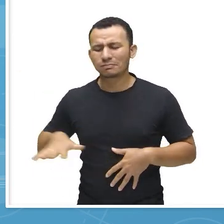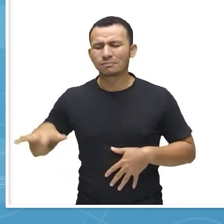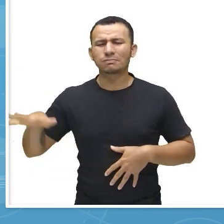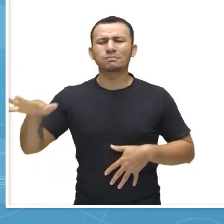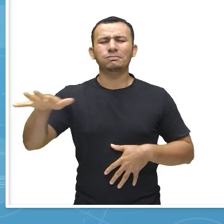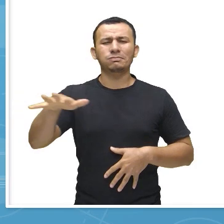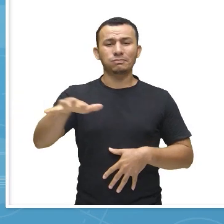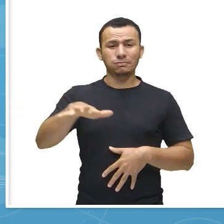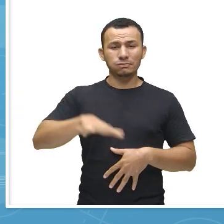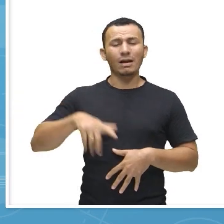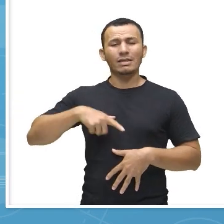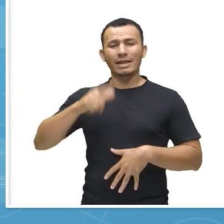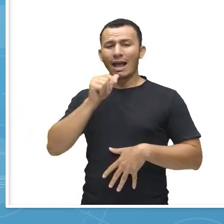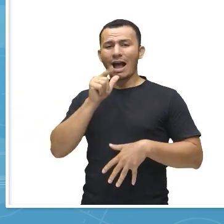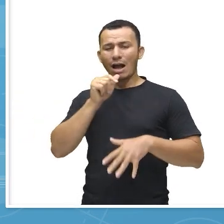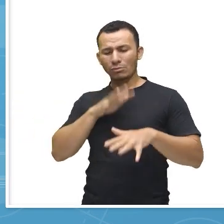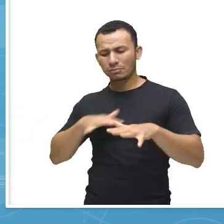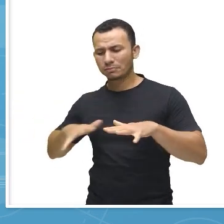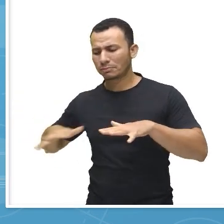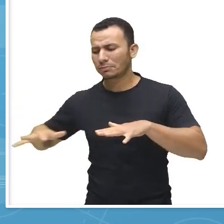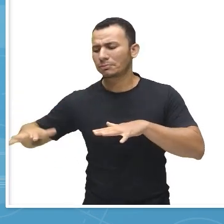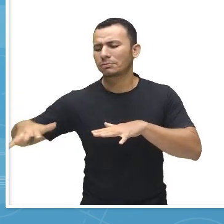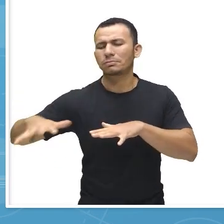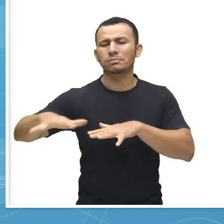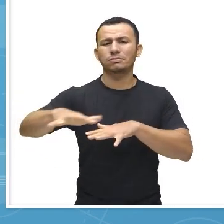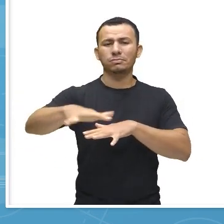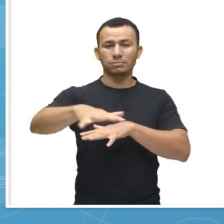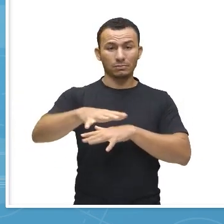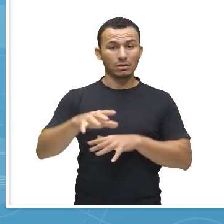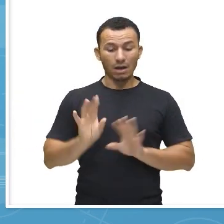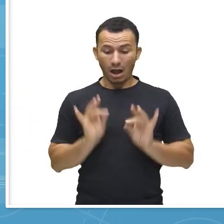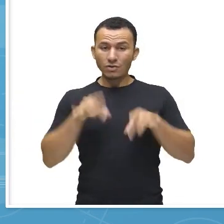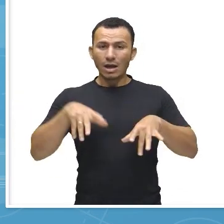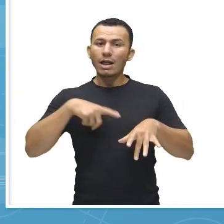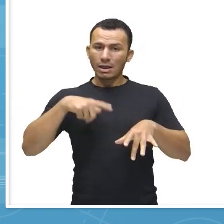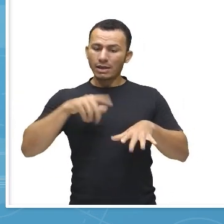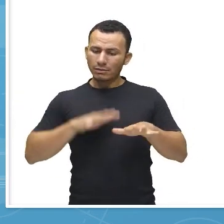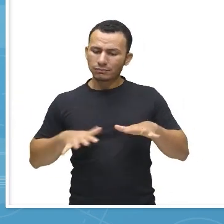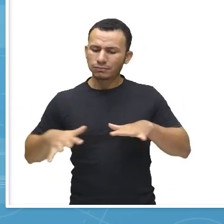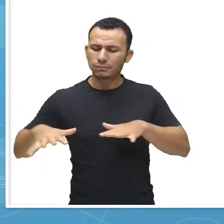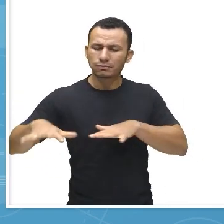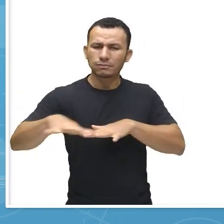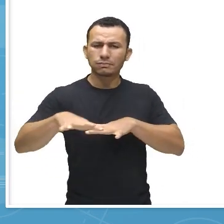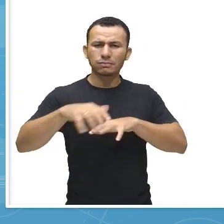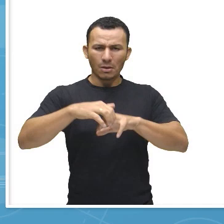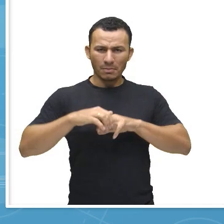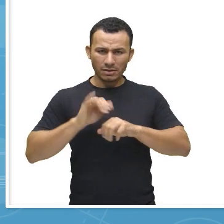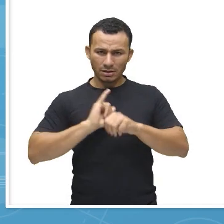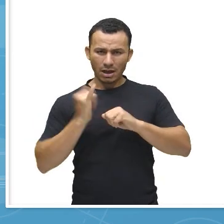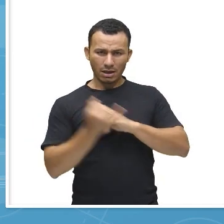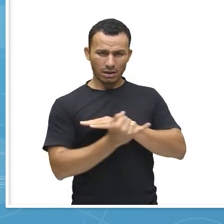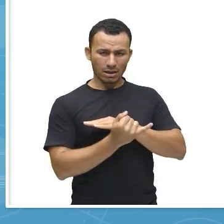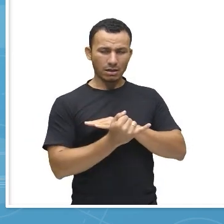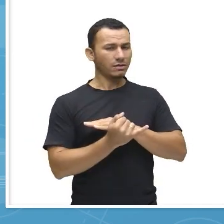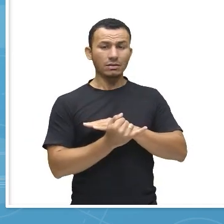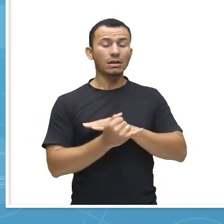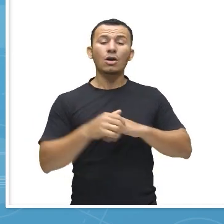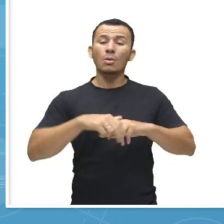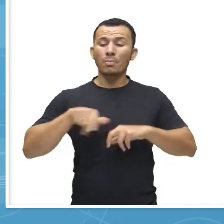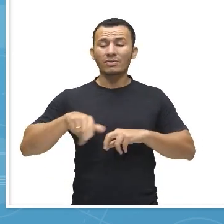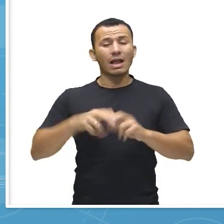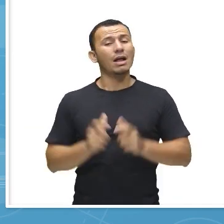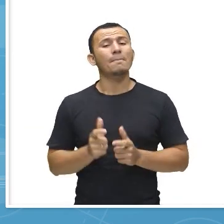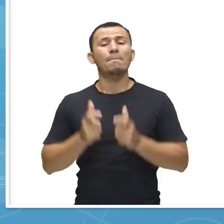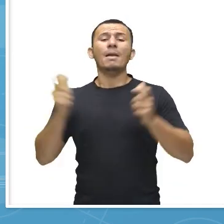mesmo cercado por água, está tudo cercado por água a Austrália, então ela teria que ser uma ilha. Não, por causa do tamanho dela, ela